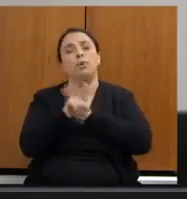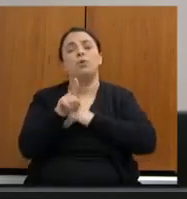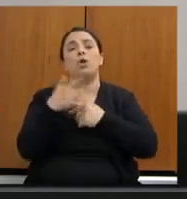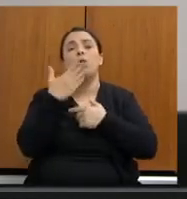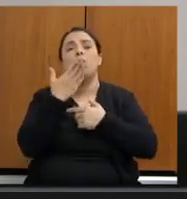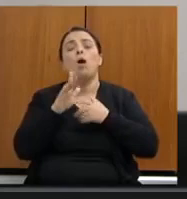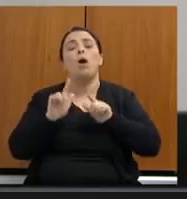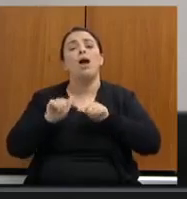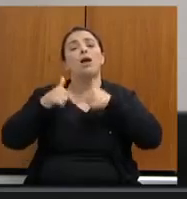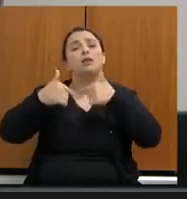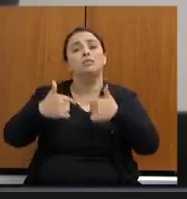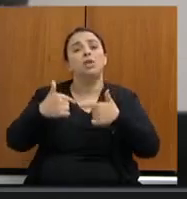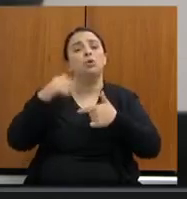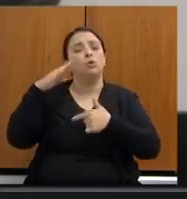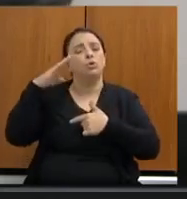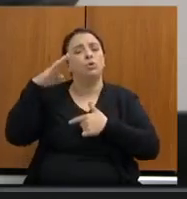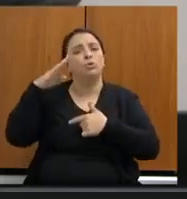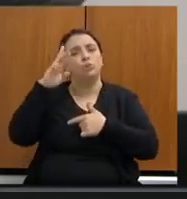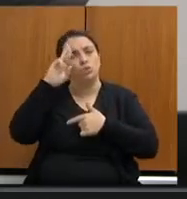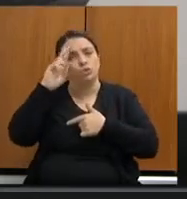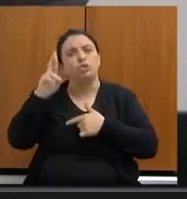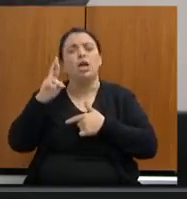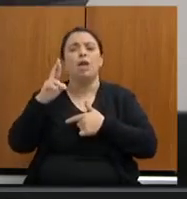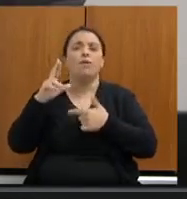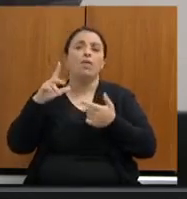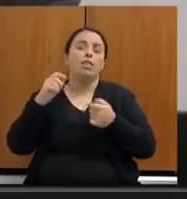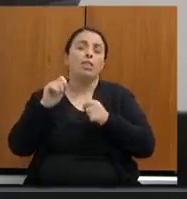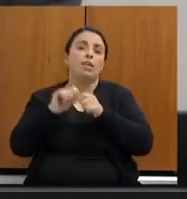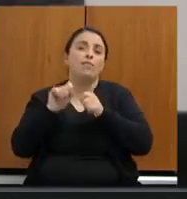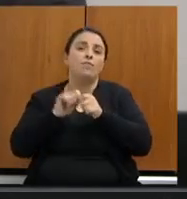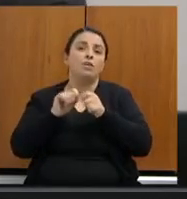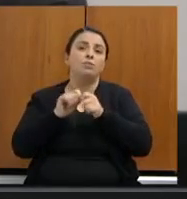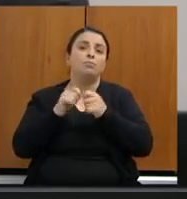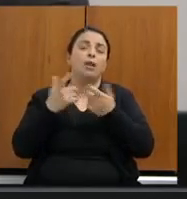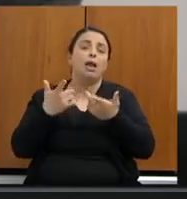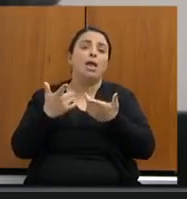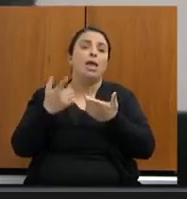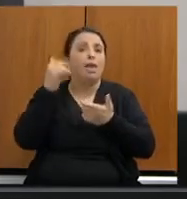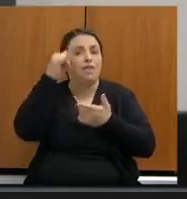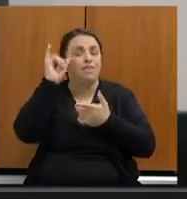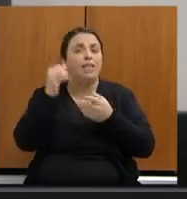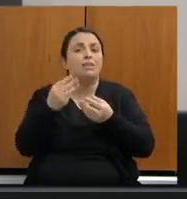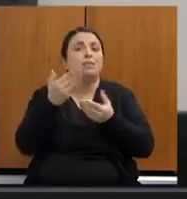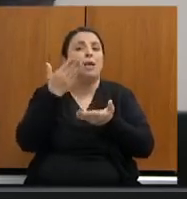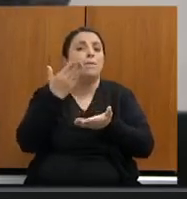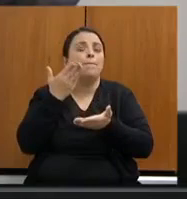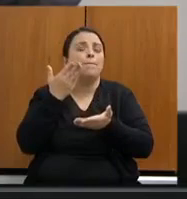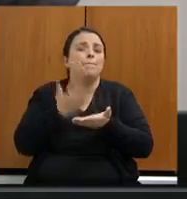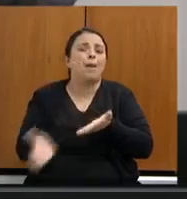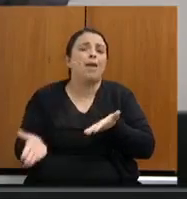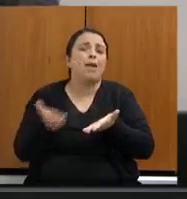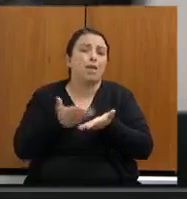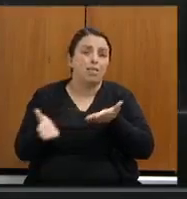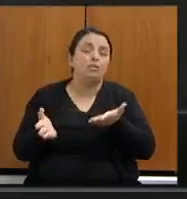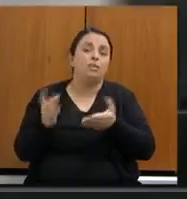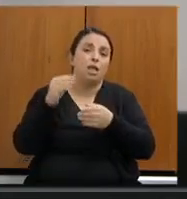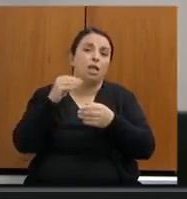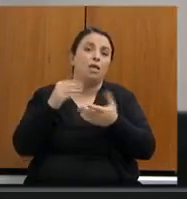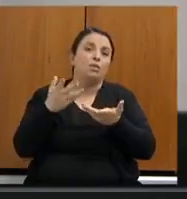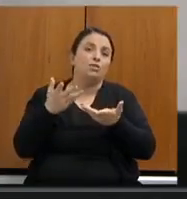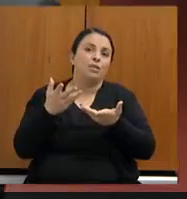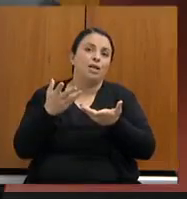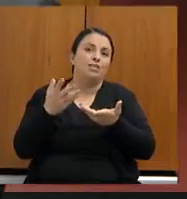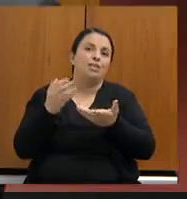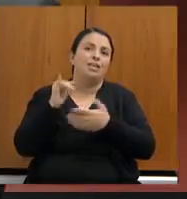ao governo do estado para recomposição das perdas e funcionários dos servidores da Polícia Civil São esses primeiros questionamentos